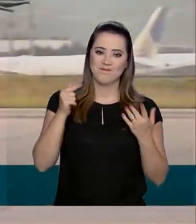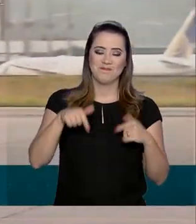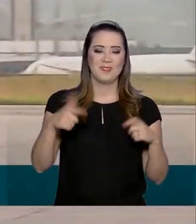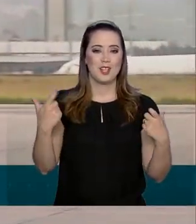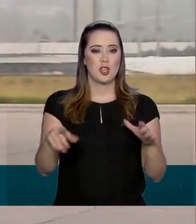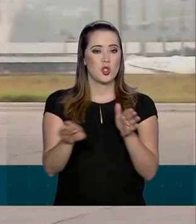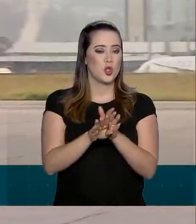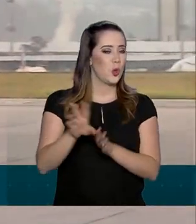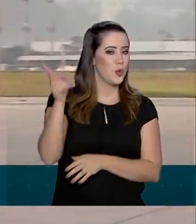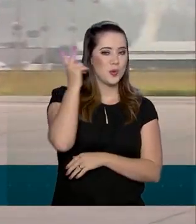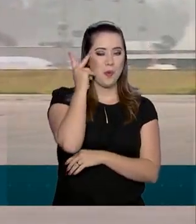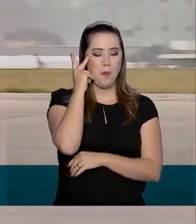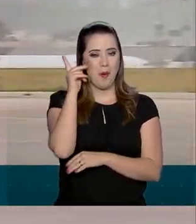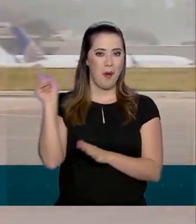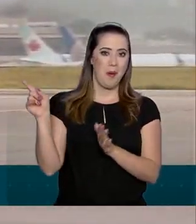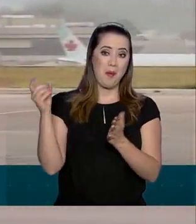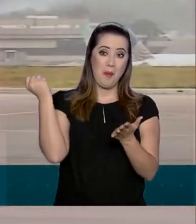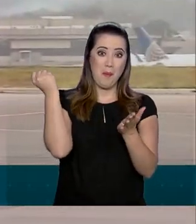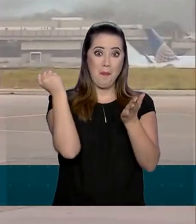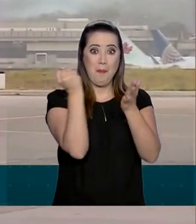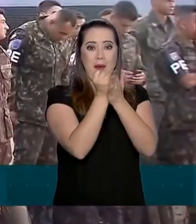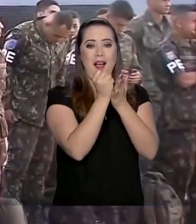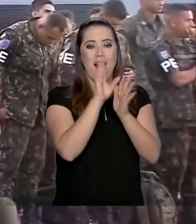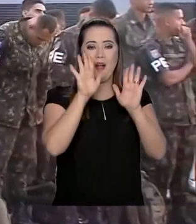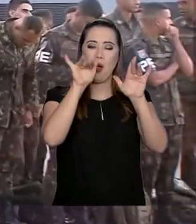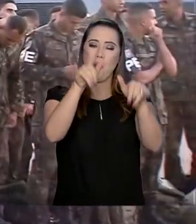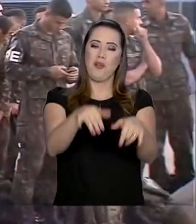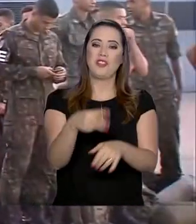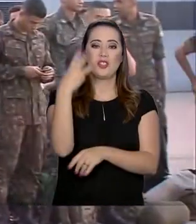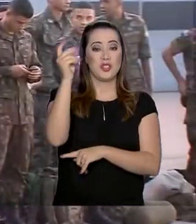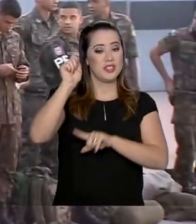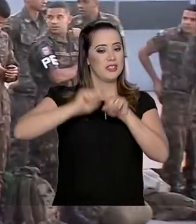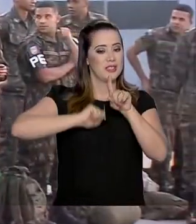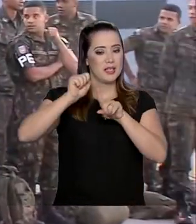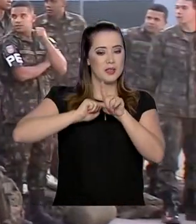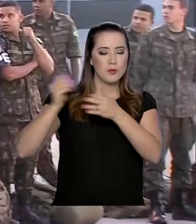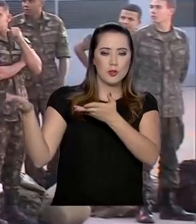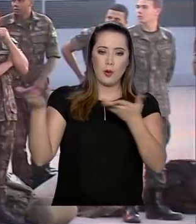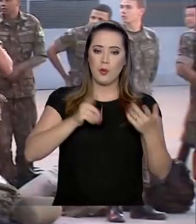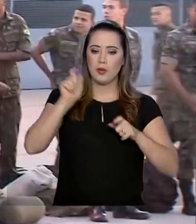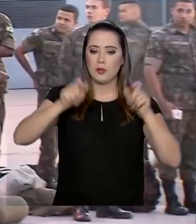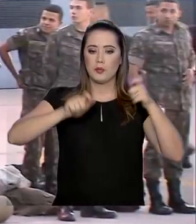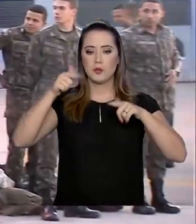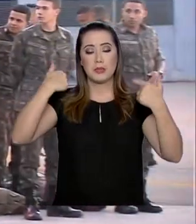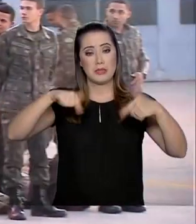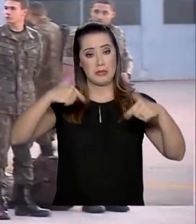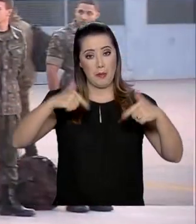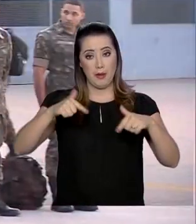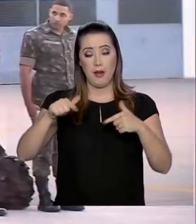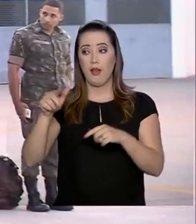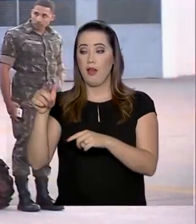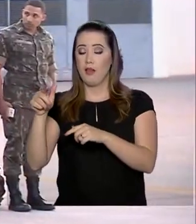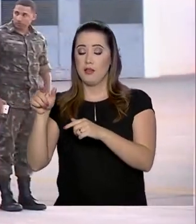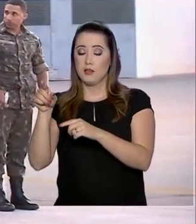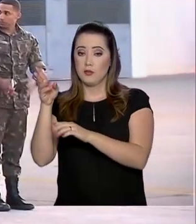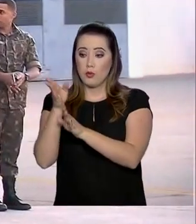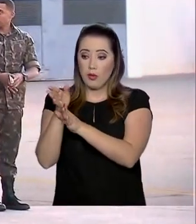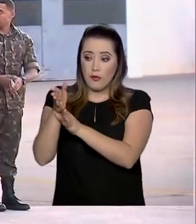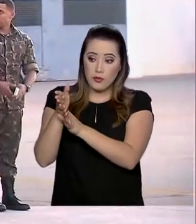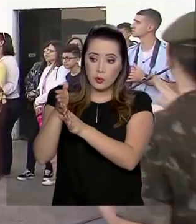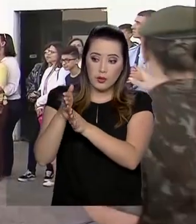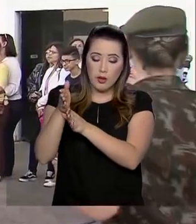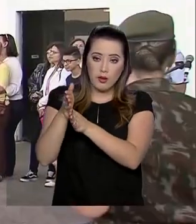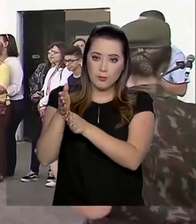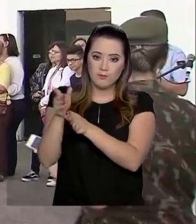paulista marca o fim da missão de três meses em roraima acolhendo imigrantes venezuelanos os militares foram recebidos